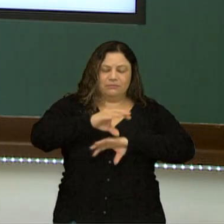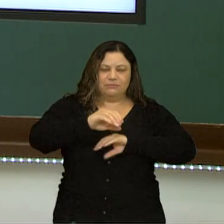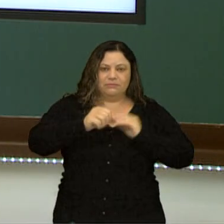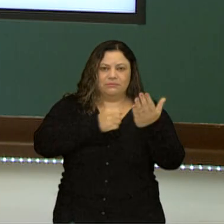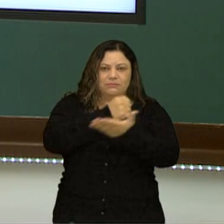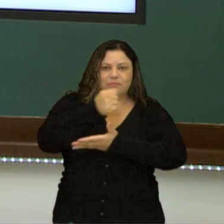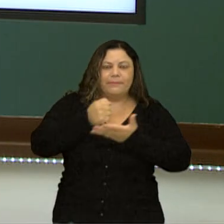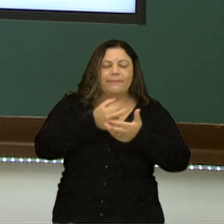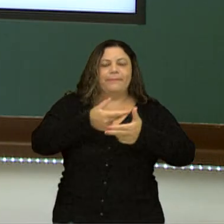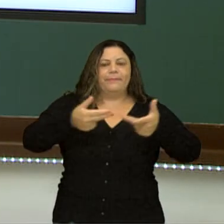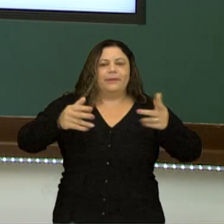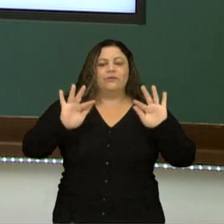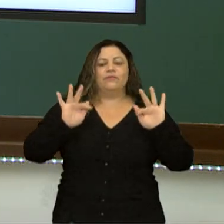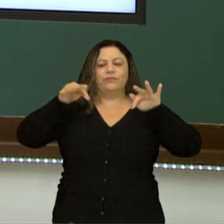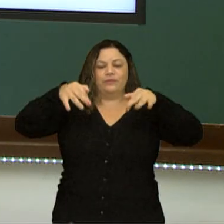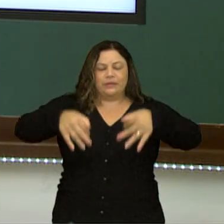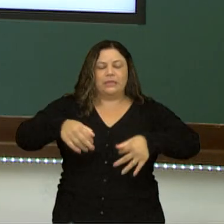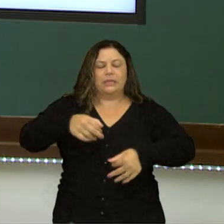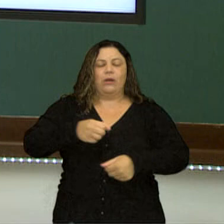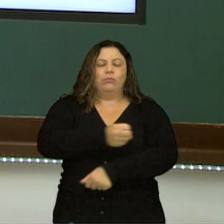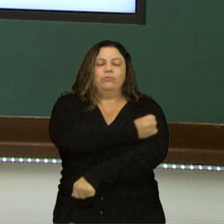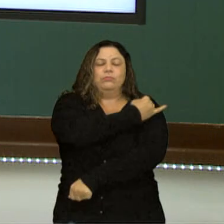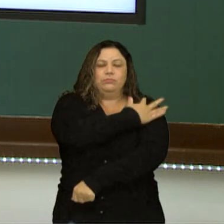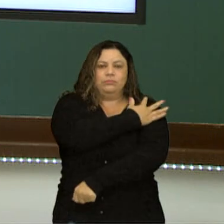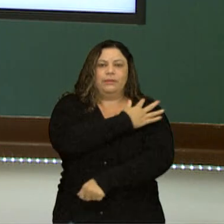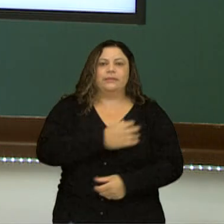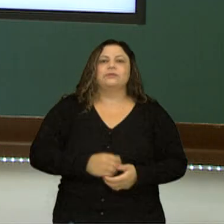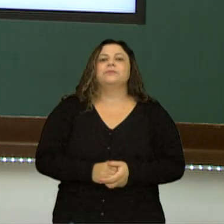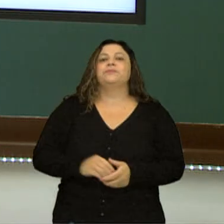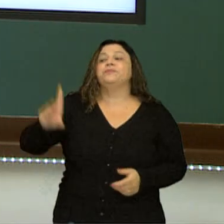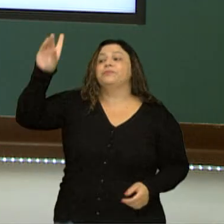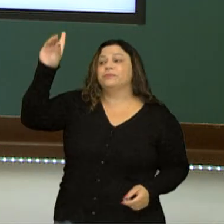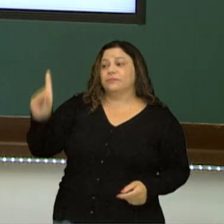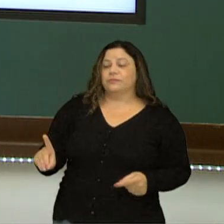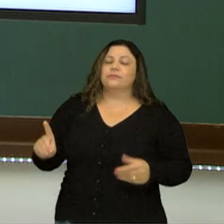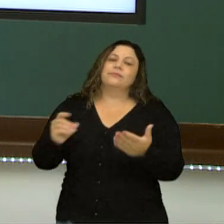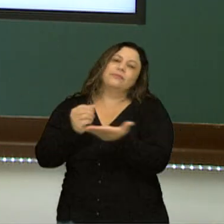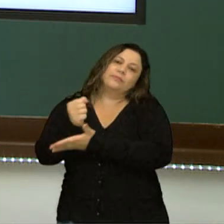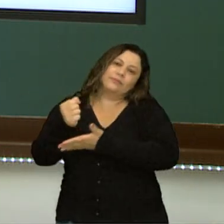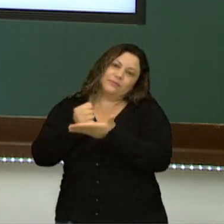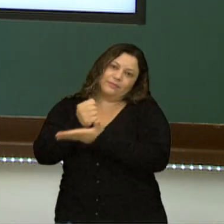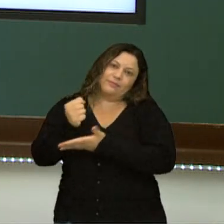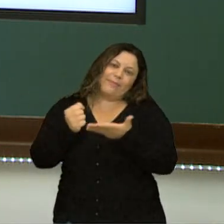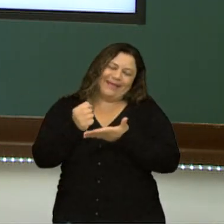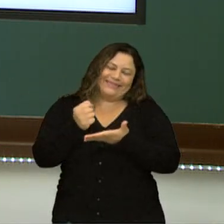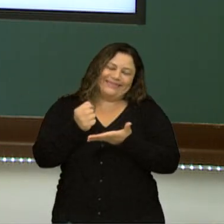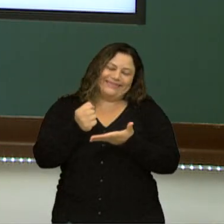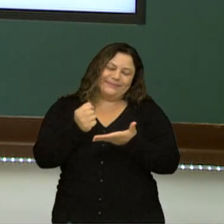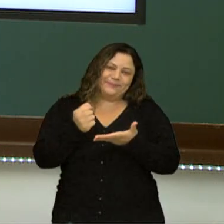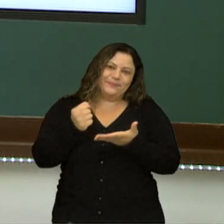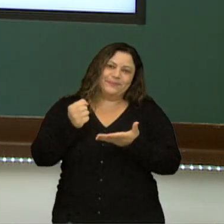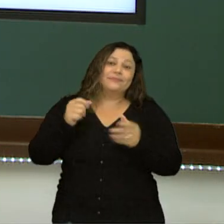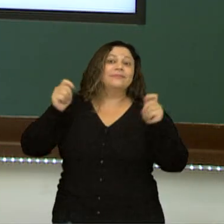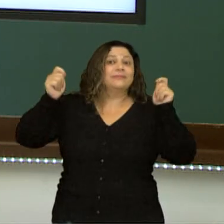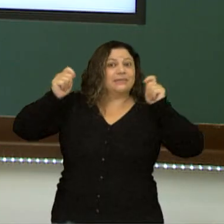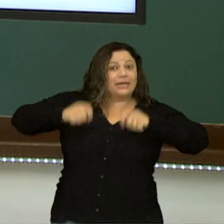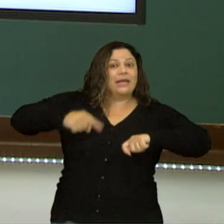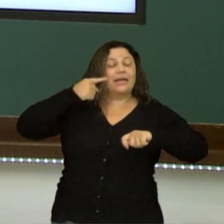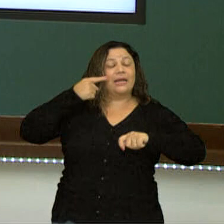médio. Então, a Declaração Universal dos Direitos Humanos que deu base para isso. É ela que